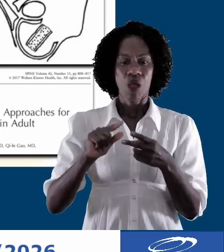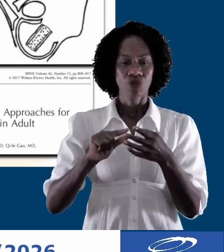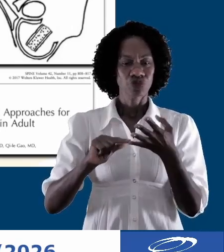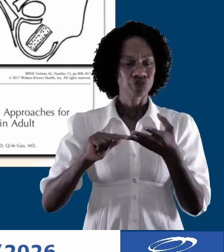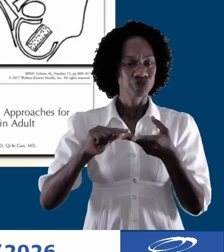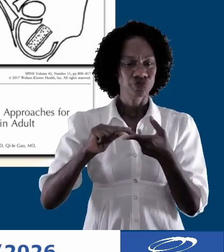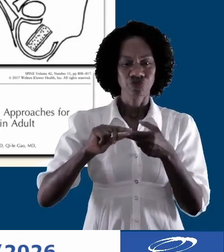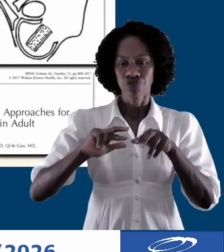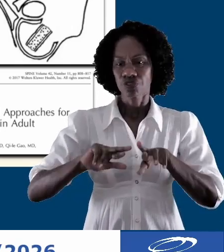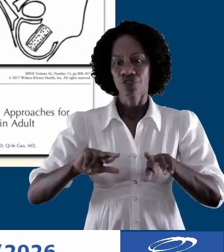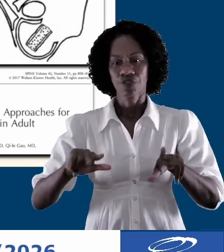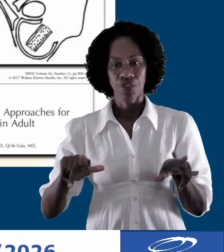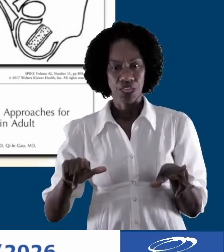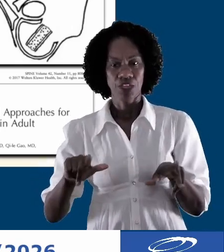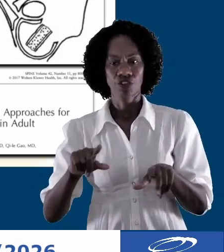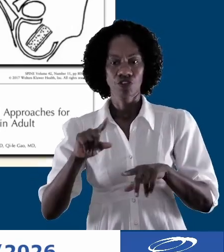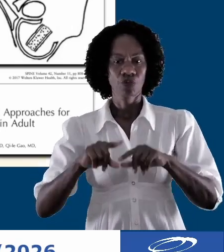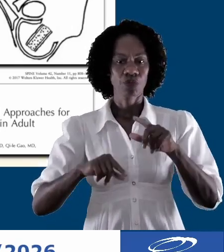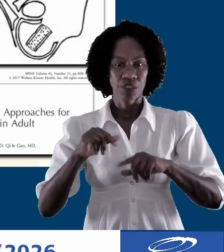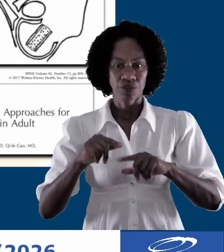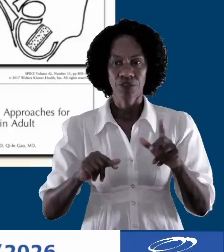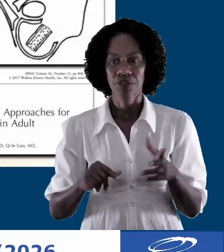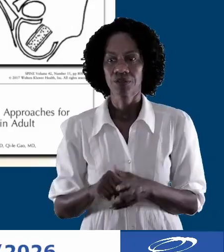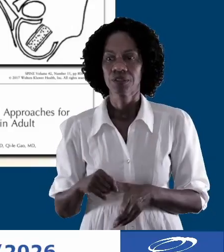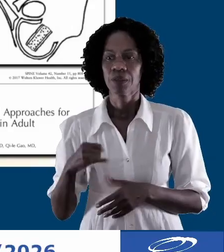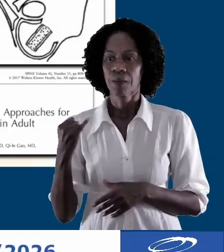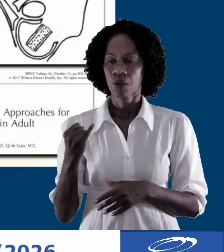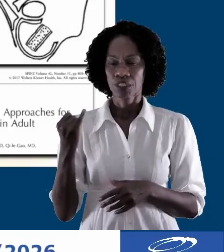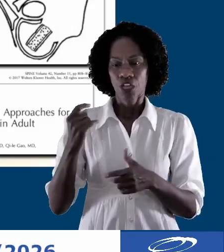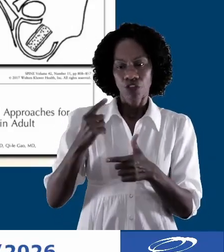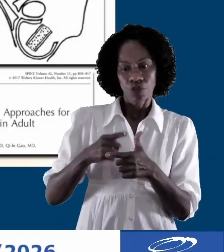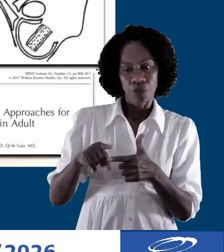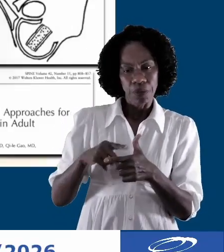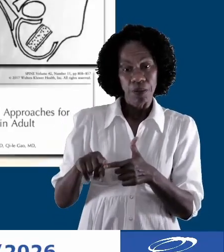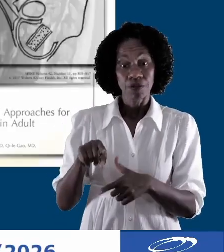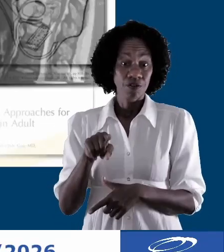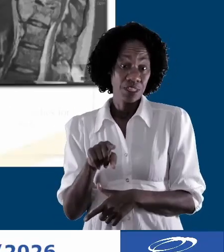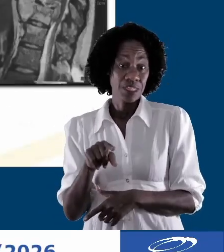da doença e da segurança sua em fazer a cirurgia.